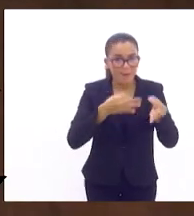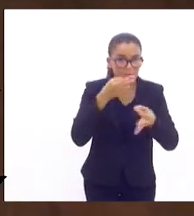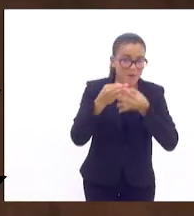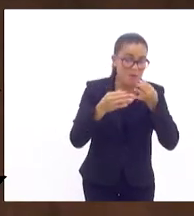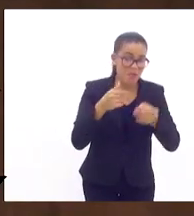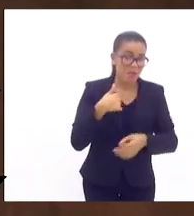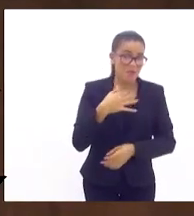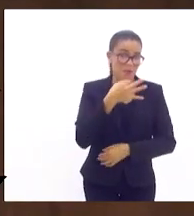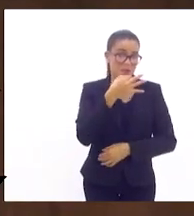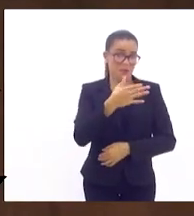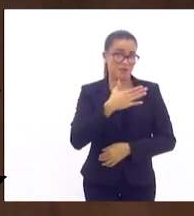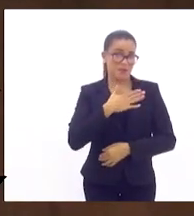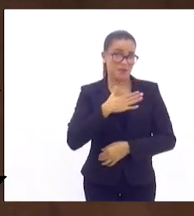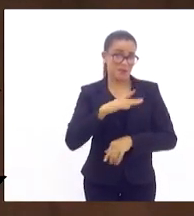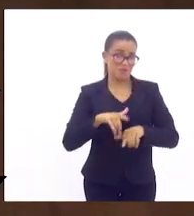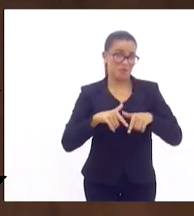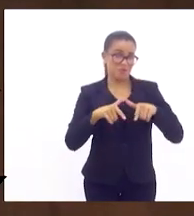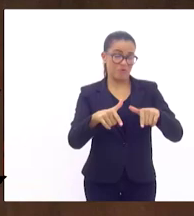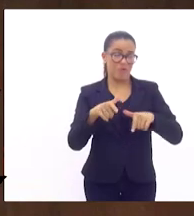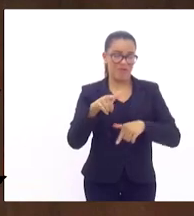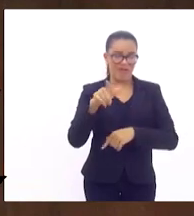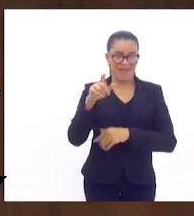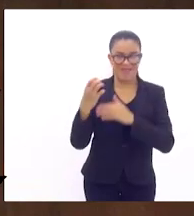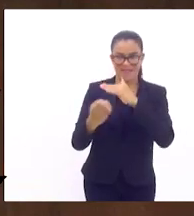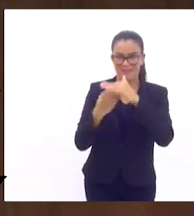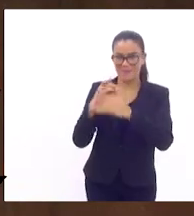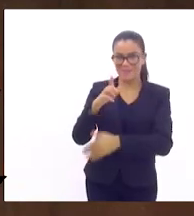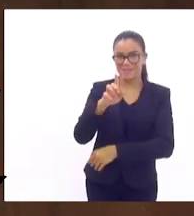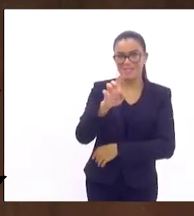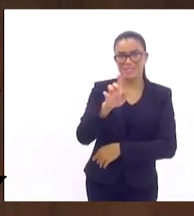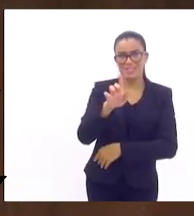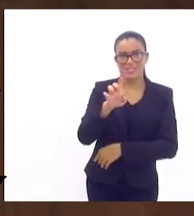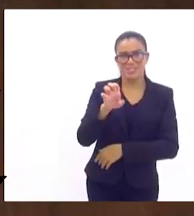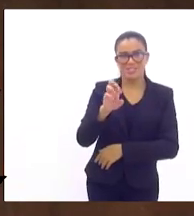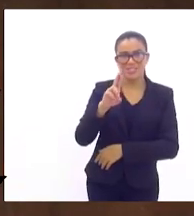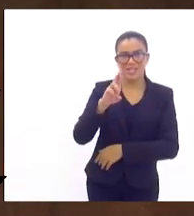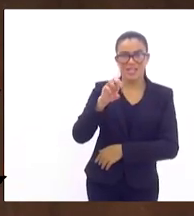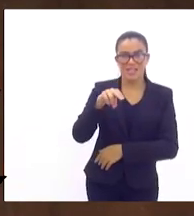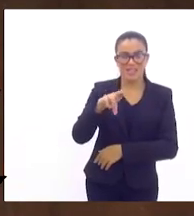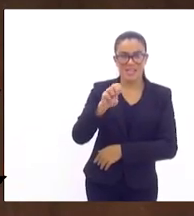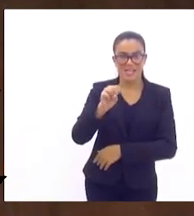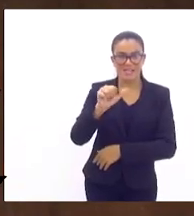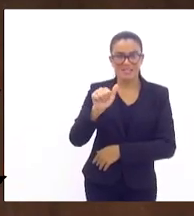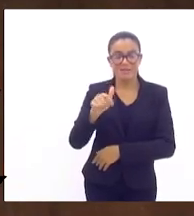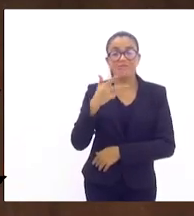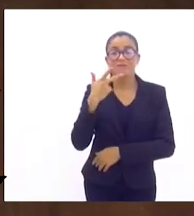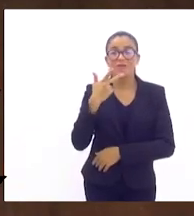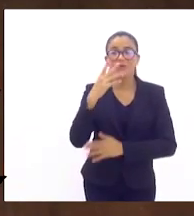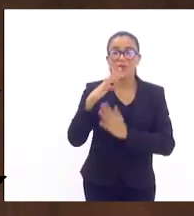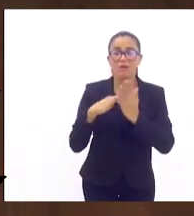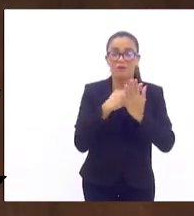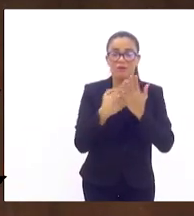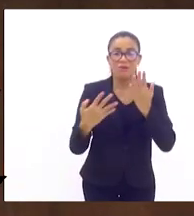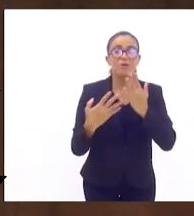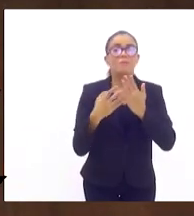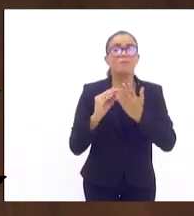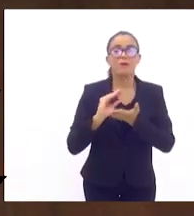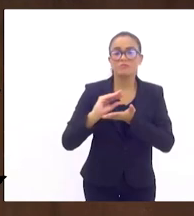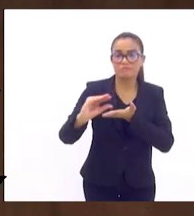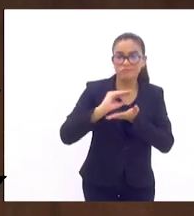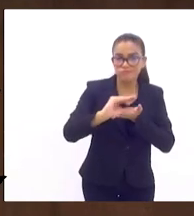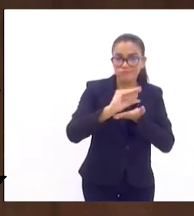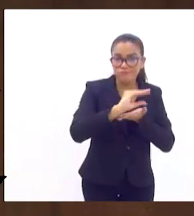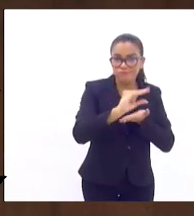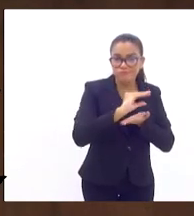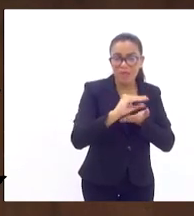que faço, foi dito aqui pela Genersa, e que vai disponibilizar as cobranças de Vossa Excelência, que o plano diretor de investimentos dessas